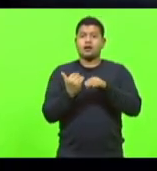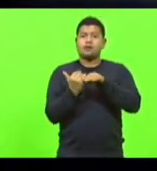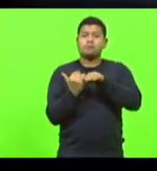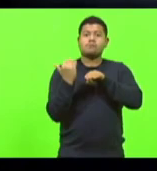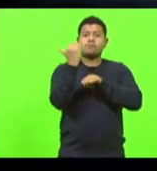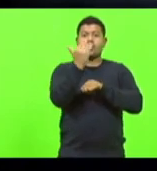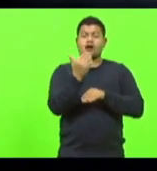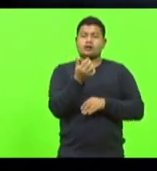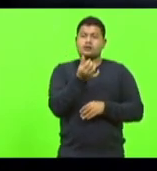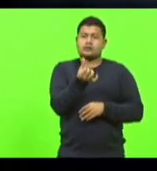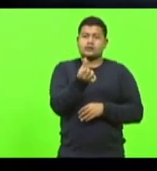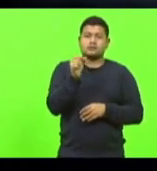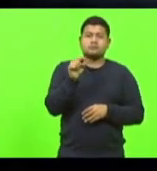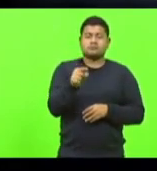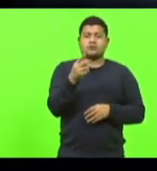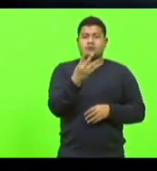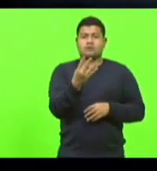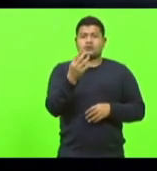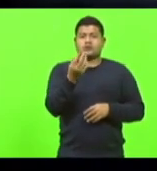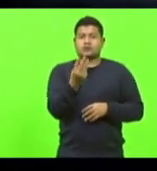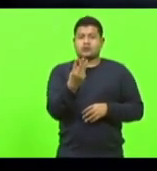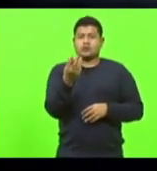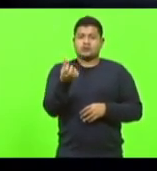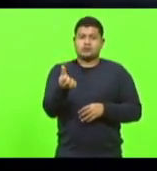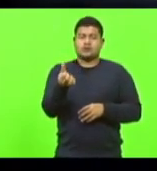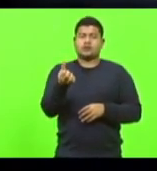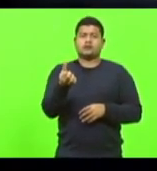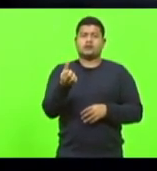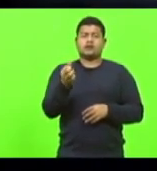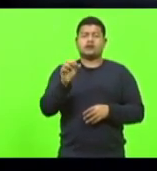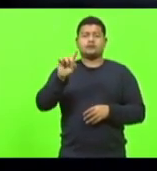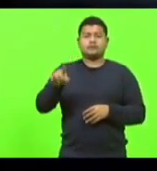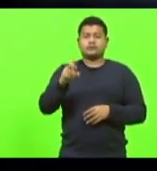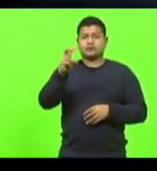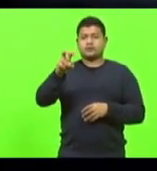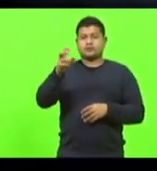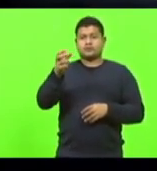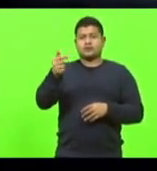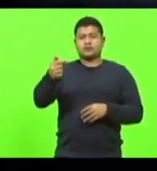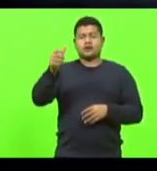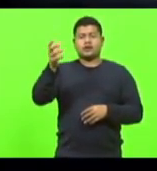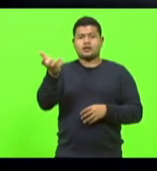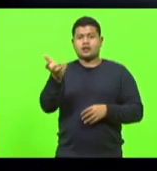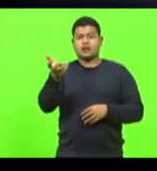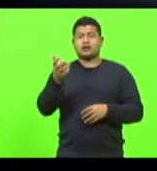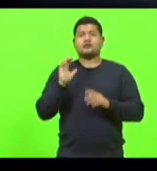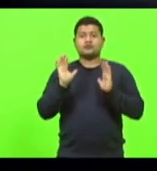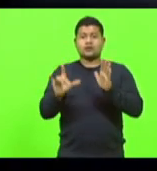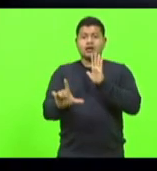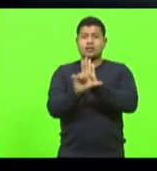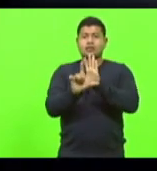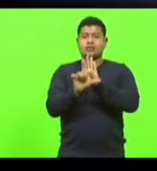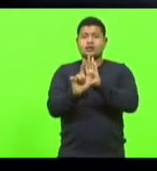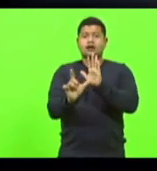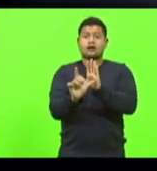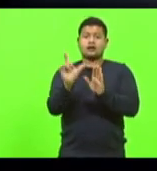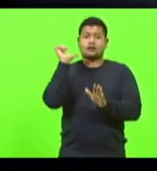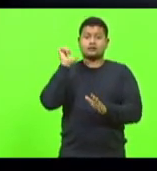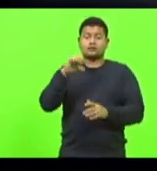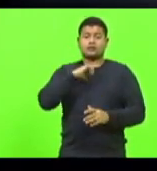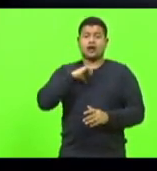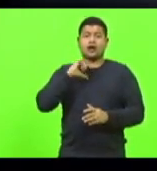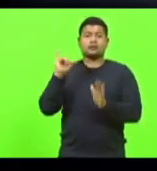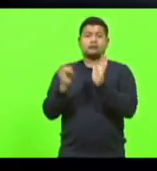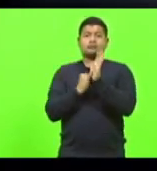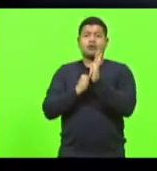teto 6.433 reais e 57 centavos já por lei anterior tem contribuição